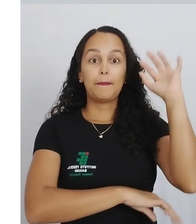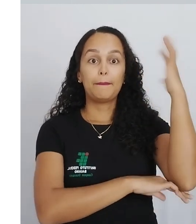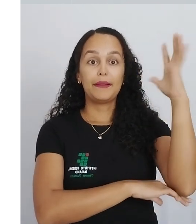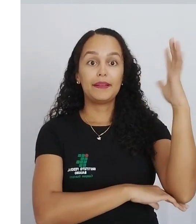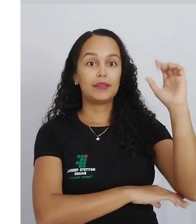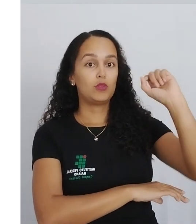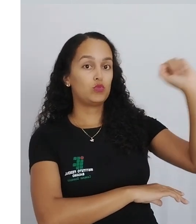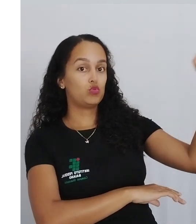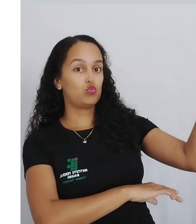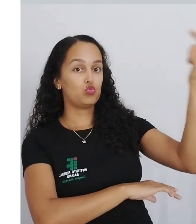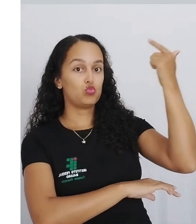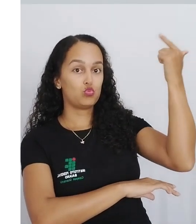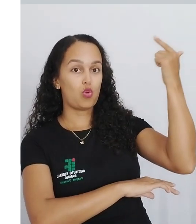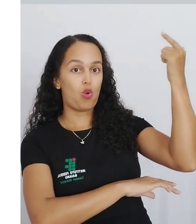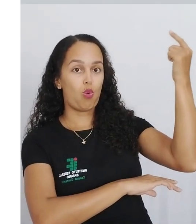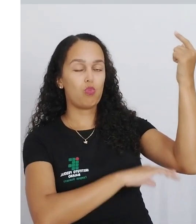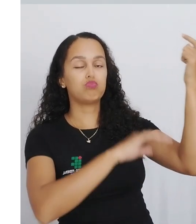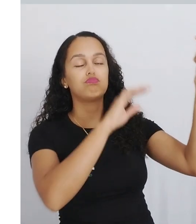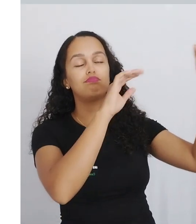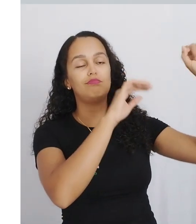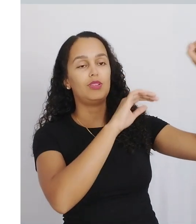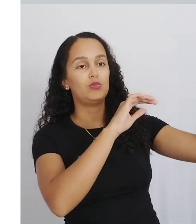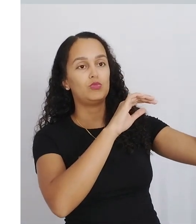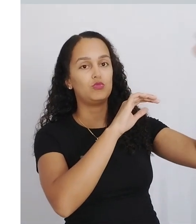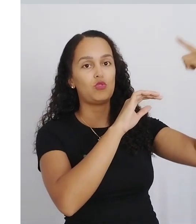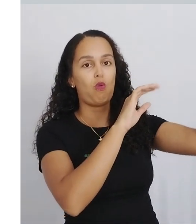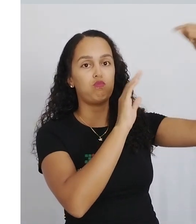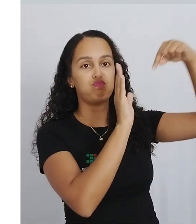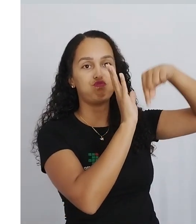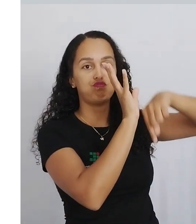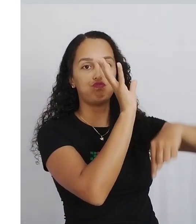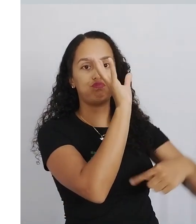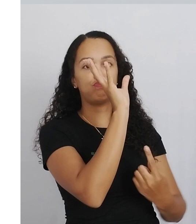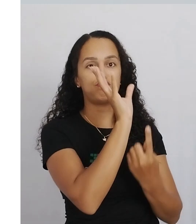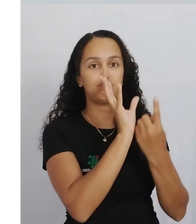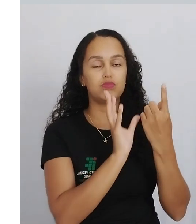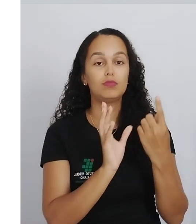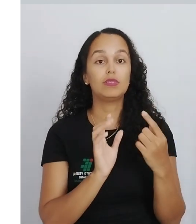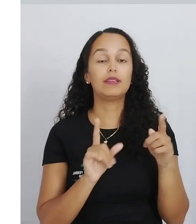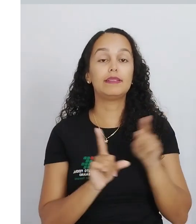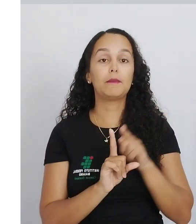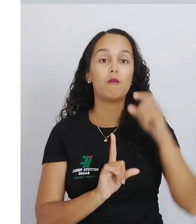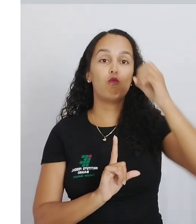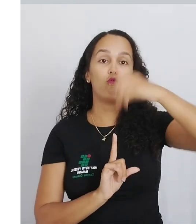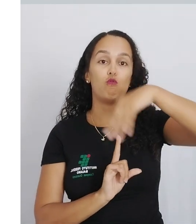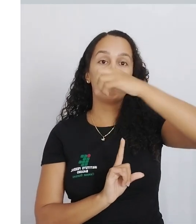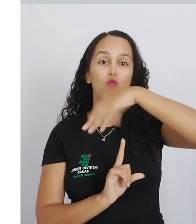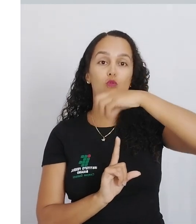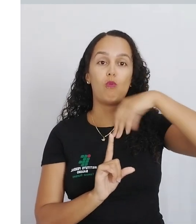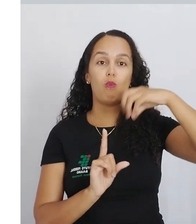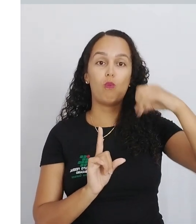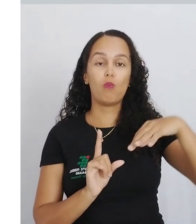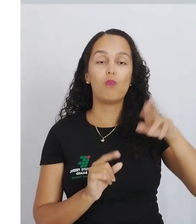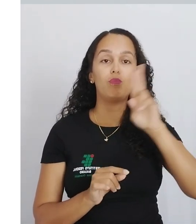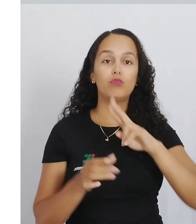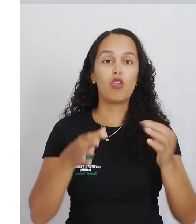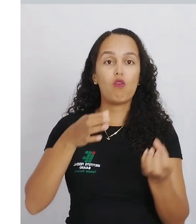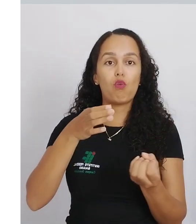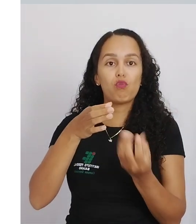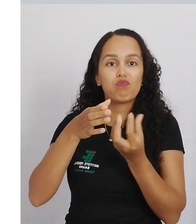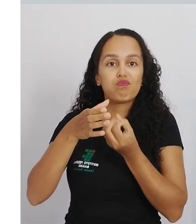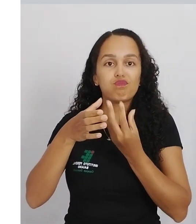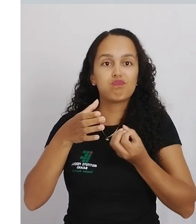temos organismos como os fungos que obtêm através da fermentação, né? Mas de qualquer forma, todo mundo busca